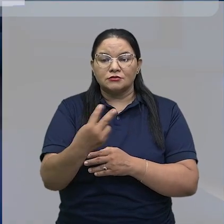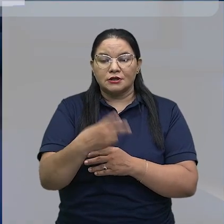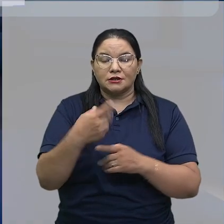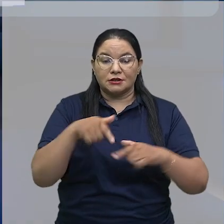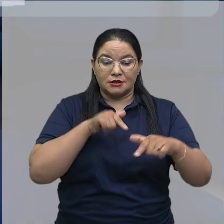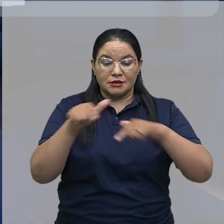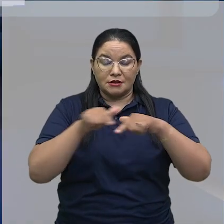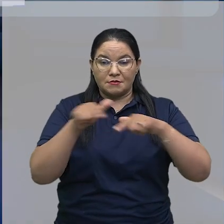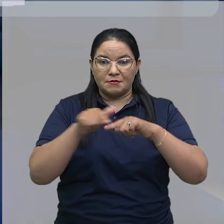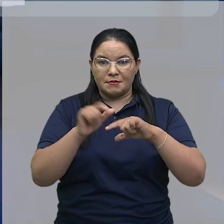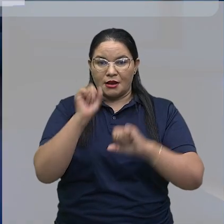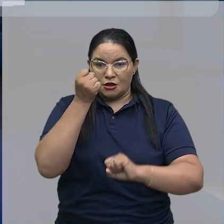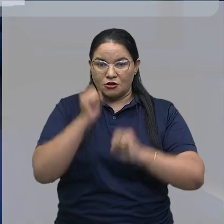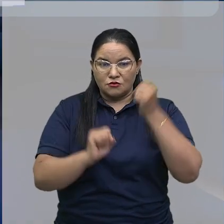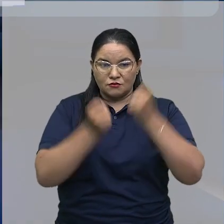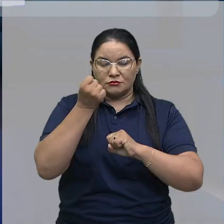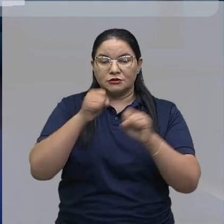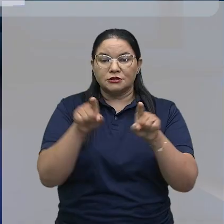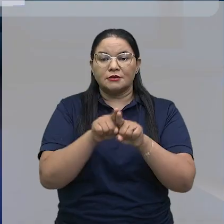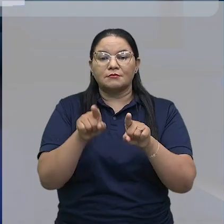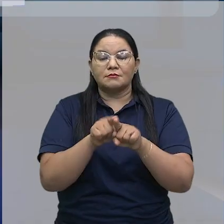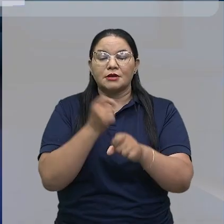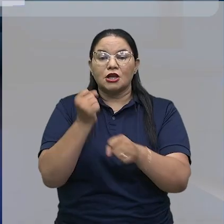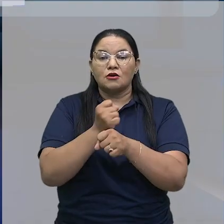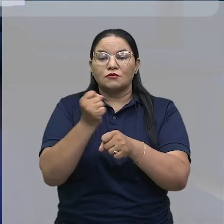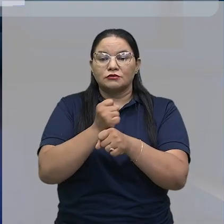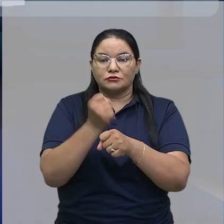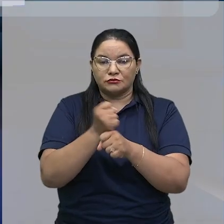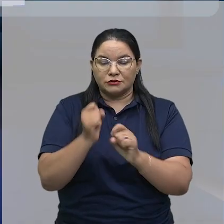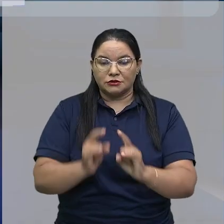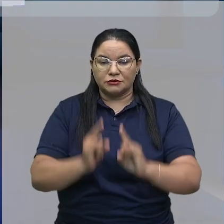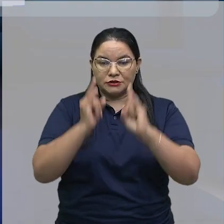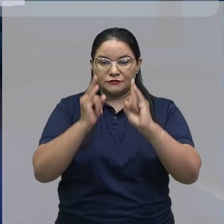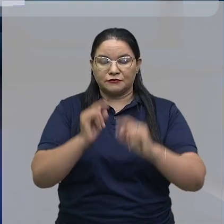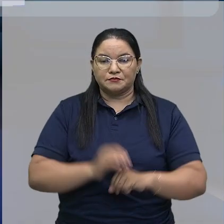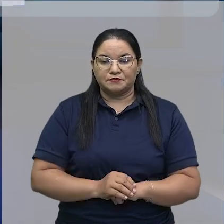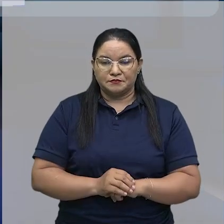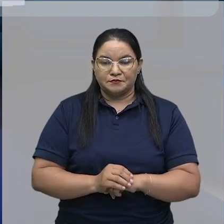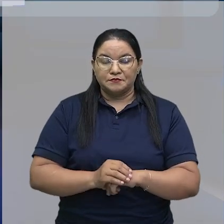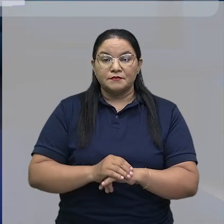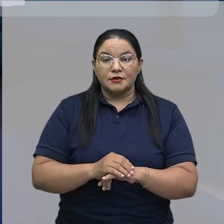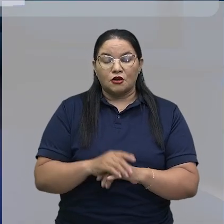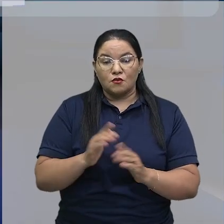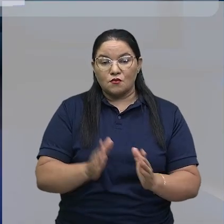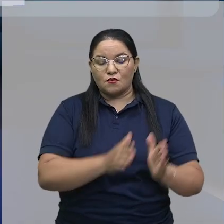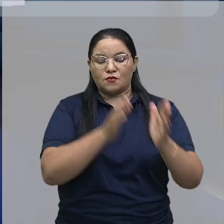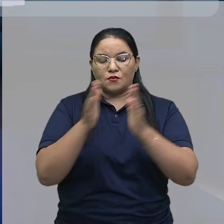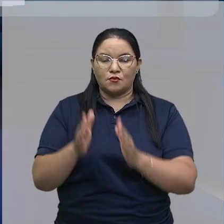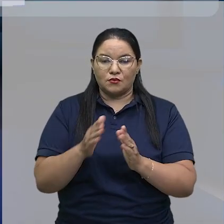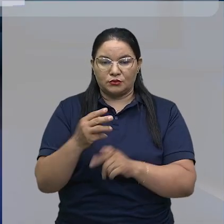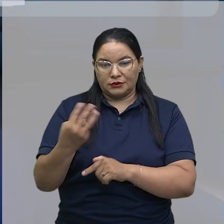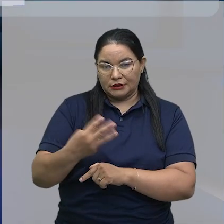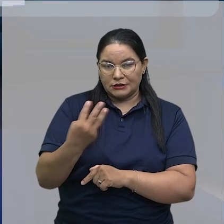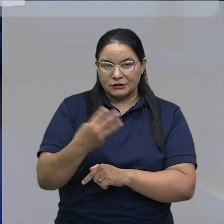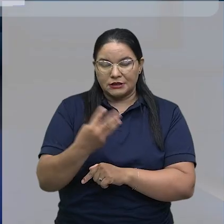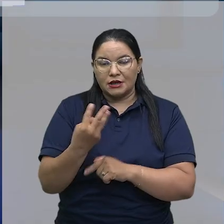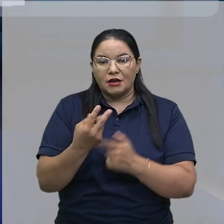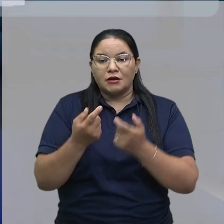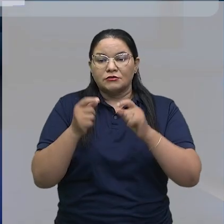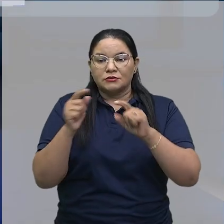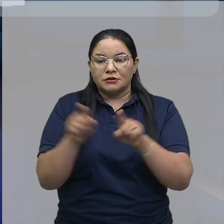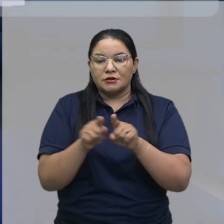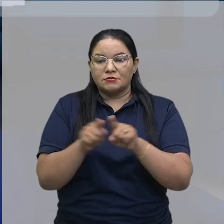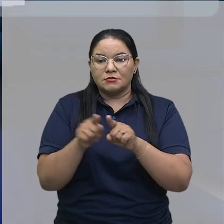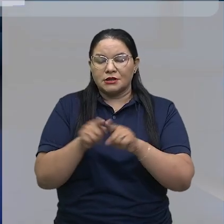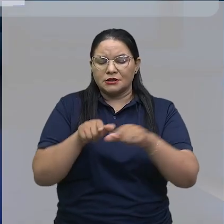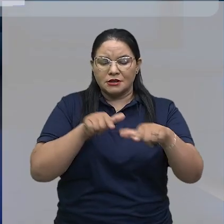atividade industrial e a construção civil. O setor terciário, ele envolve ali os